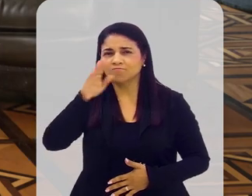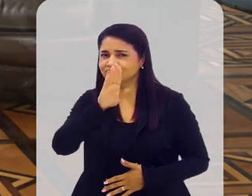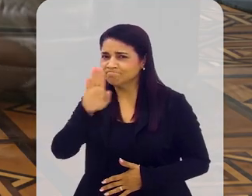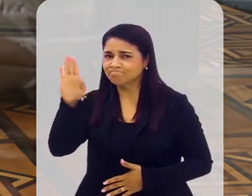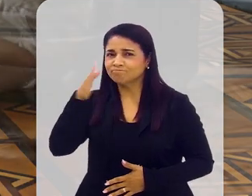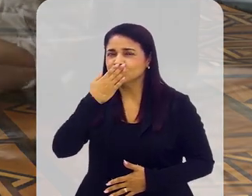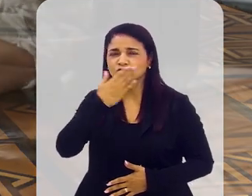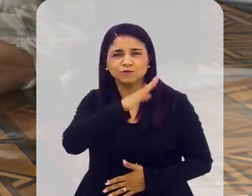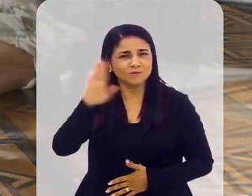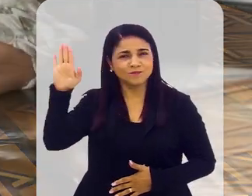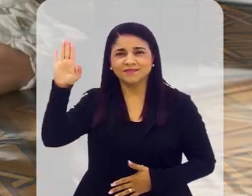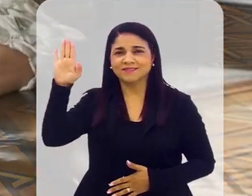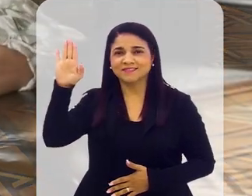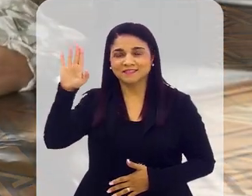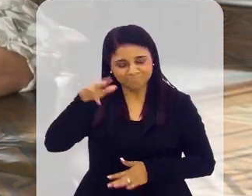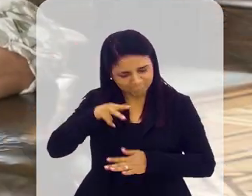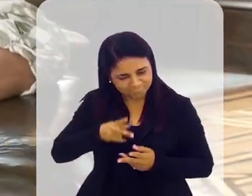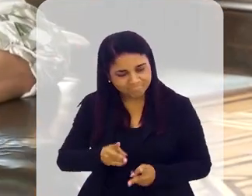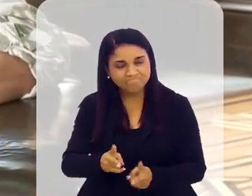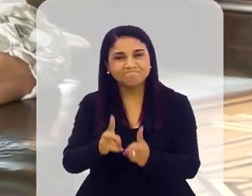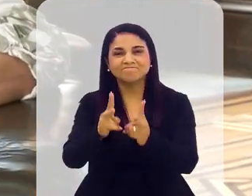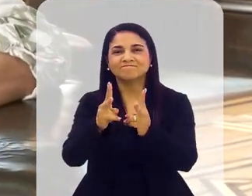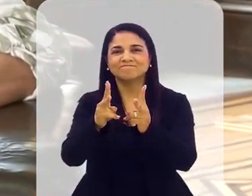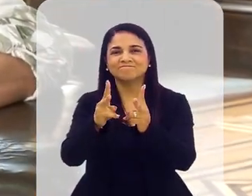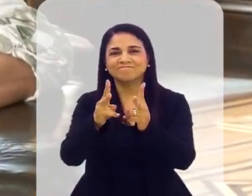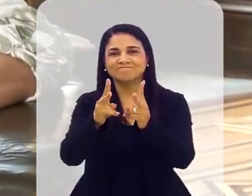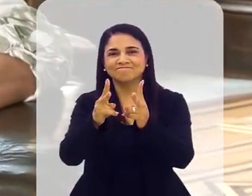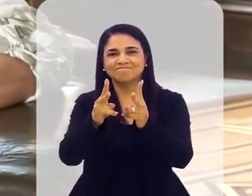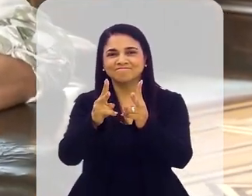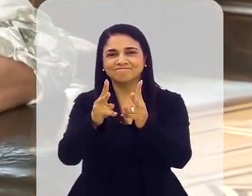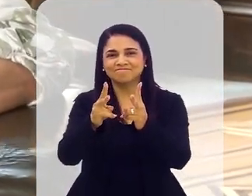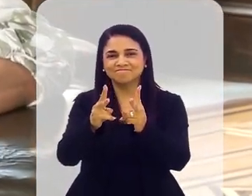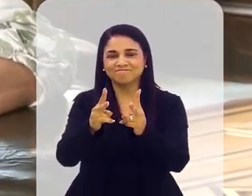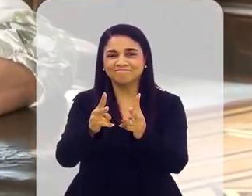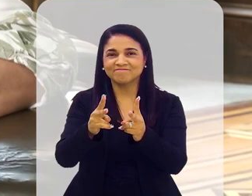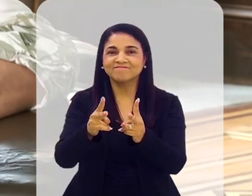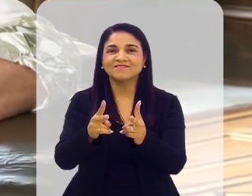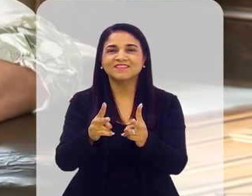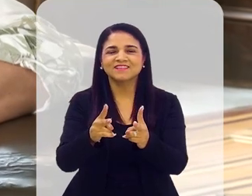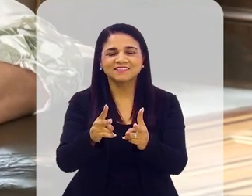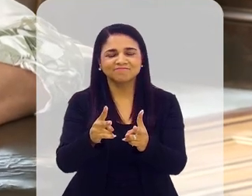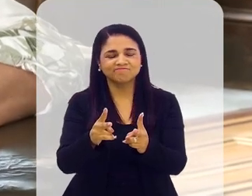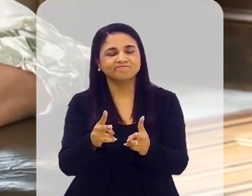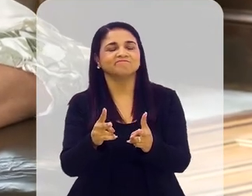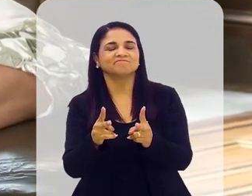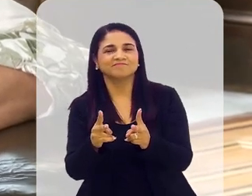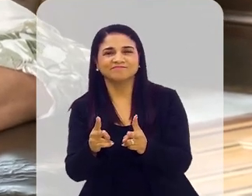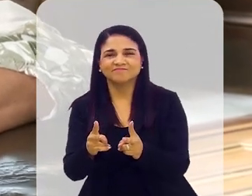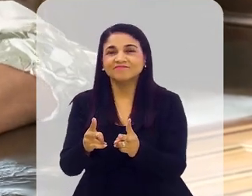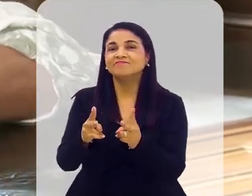E as promessas que ele fez estão de pé.